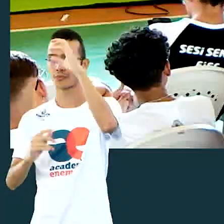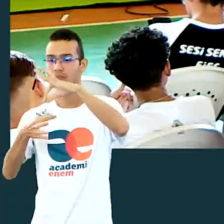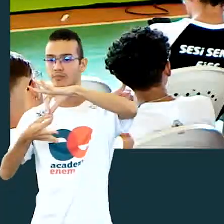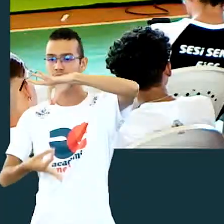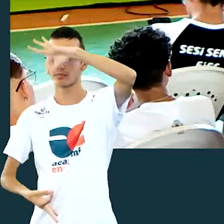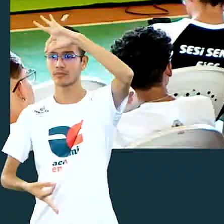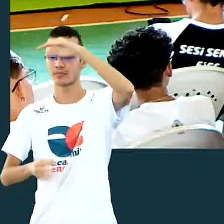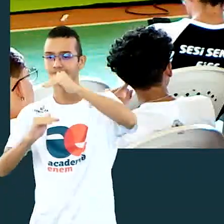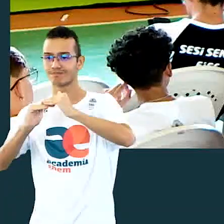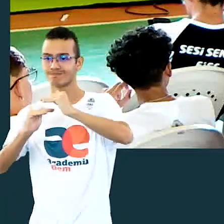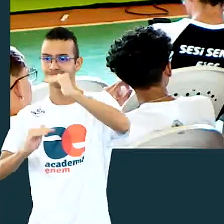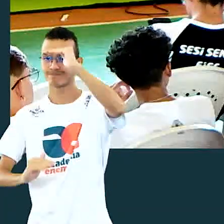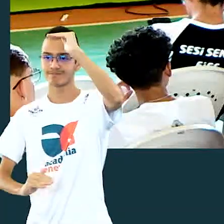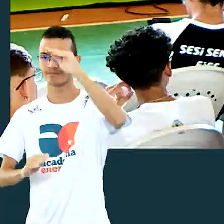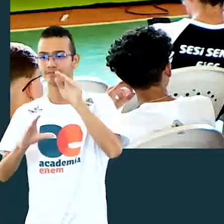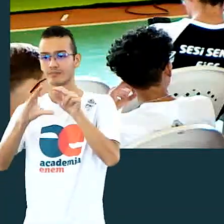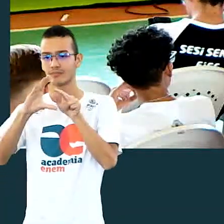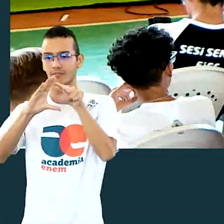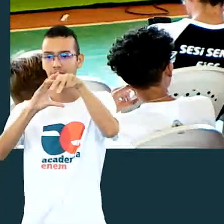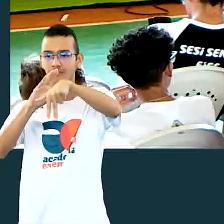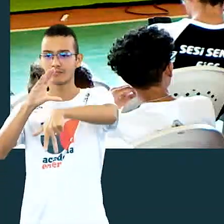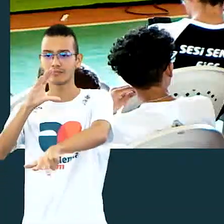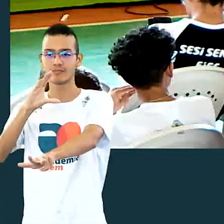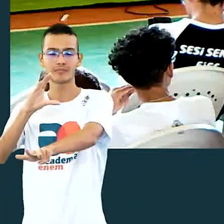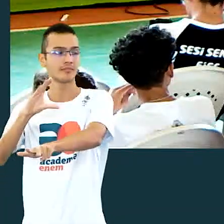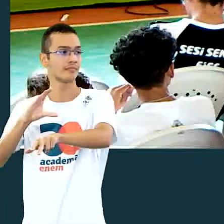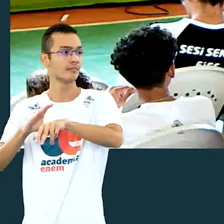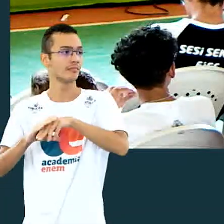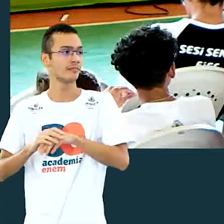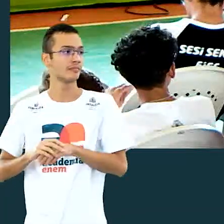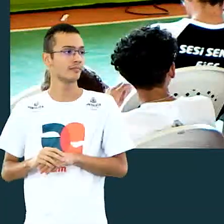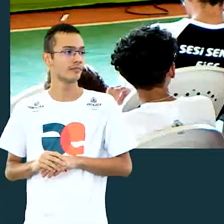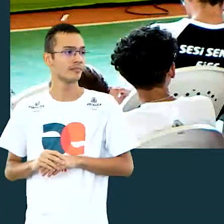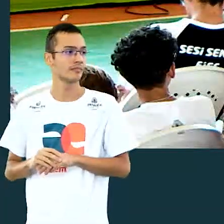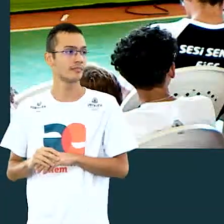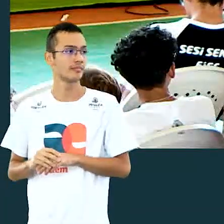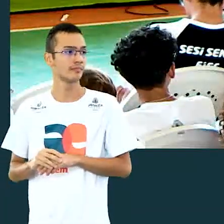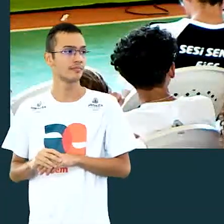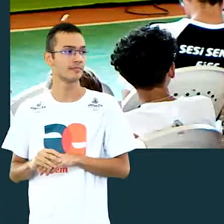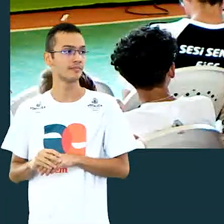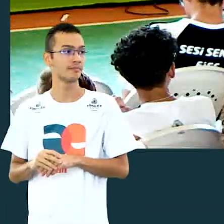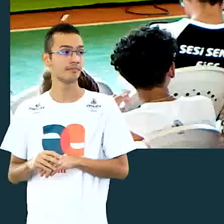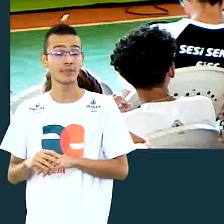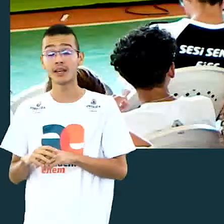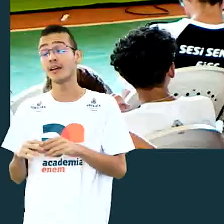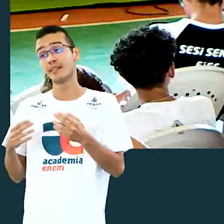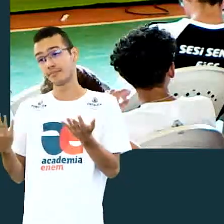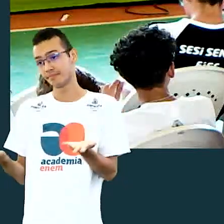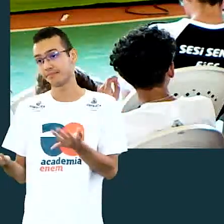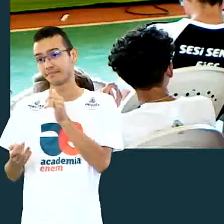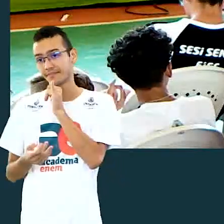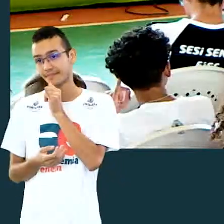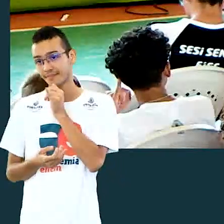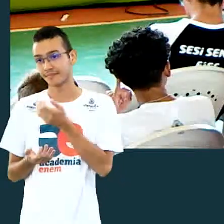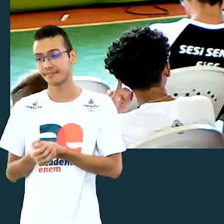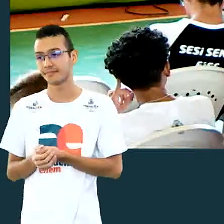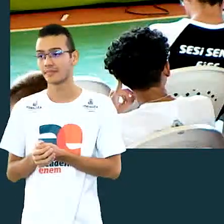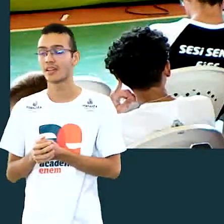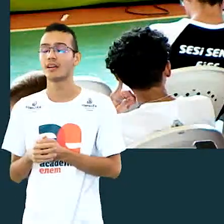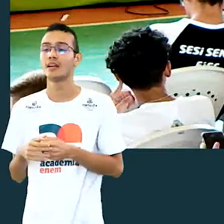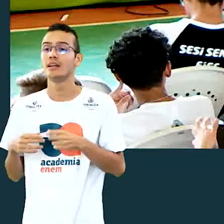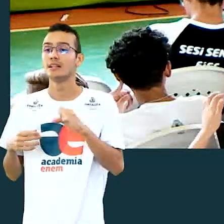um fluxo de Manuele. Para que você tenha um fluxo de líquido entre dois pontos, temos que ter uma diferença